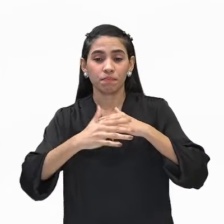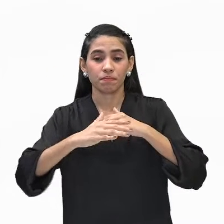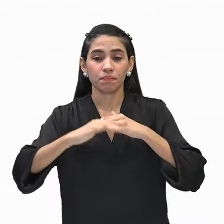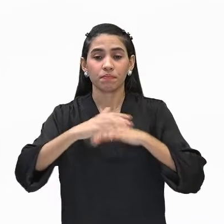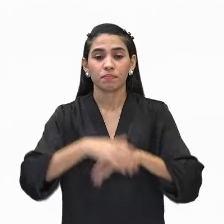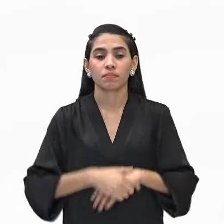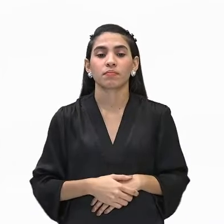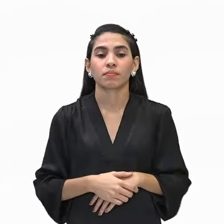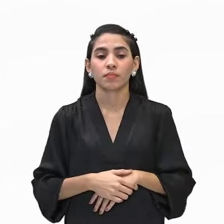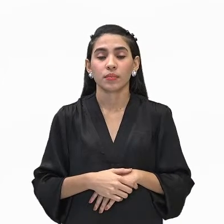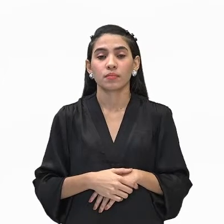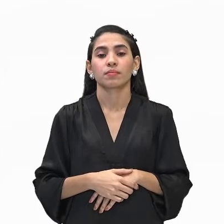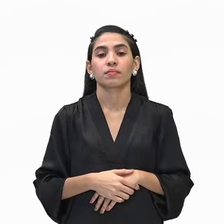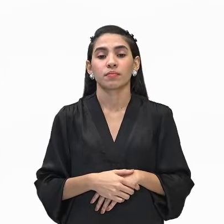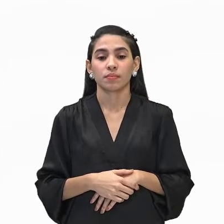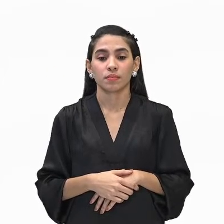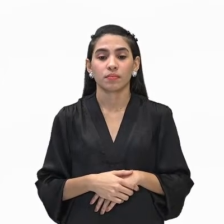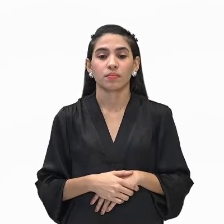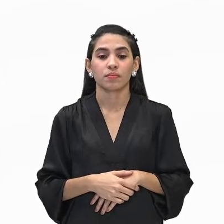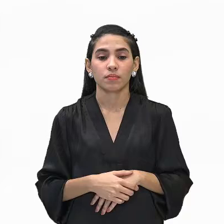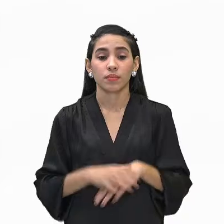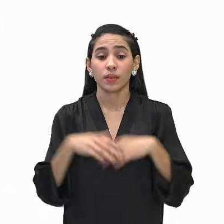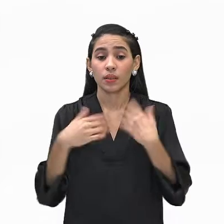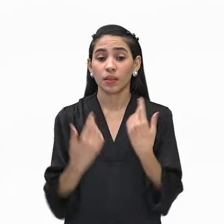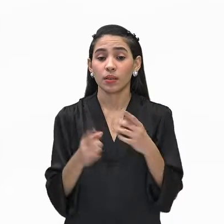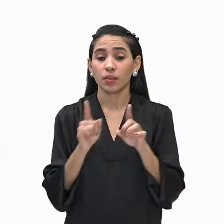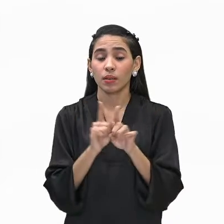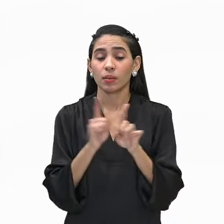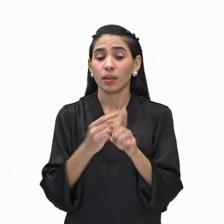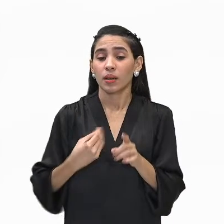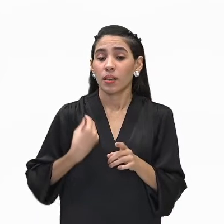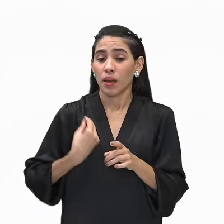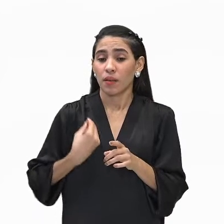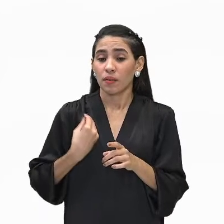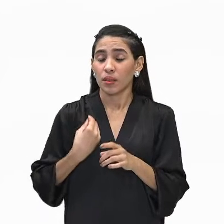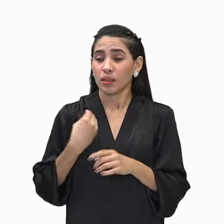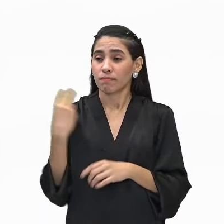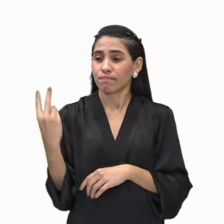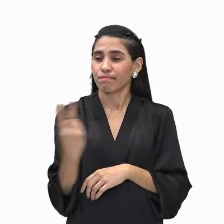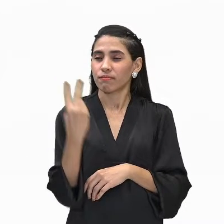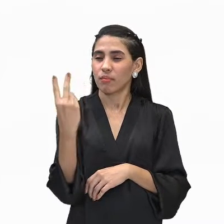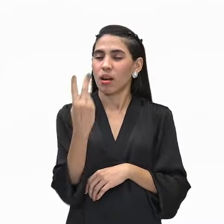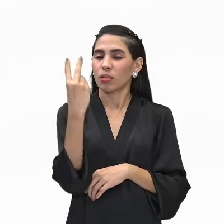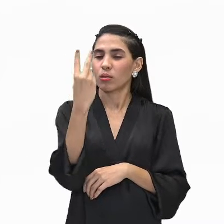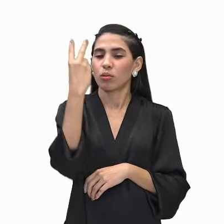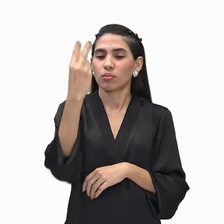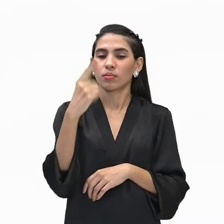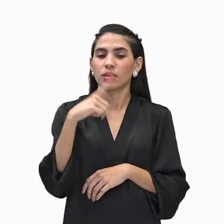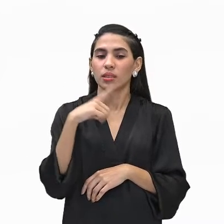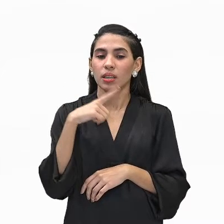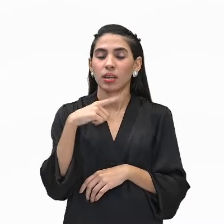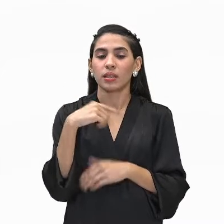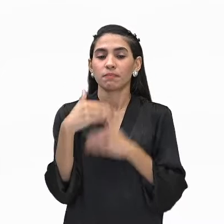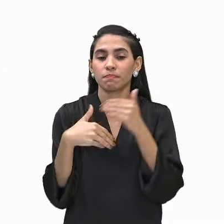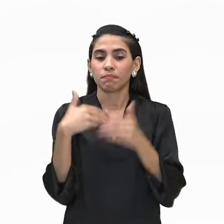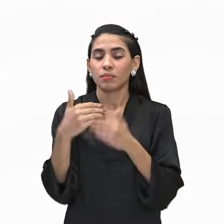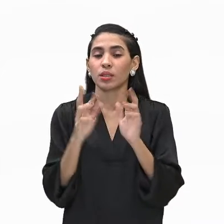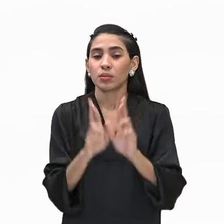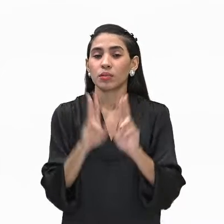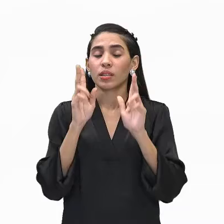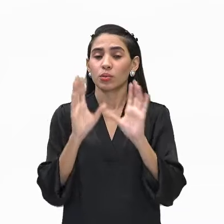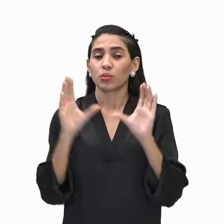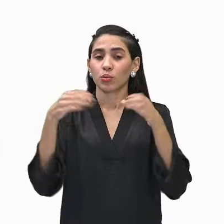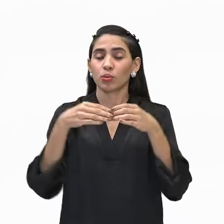o rio comanda a vida. E nessa singularidade de nossa rica região, onde convivem diferentes grupos